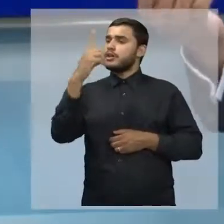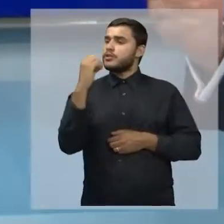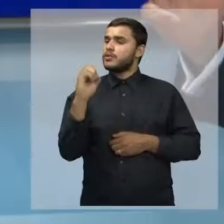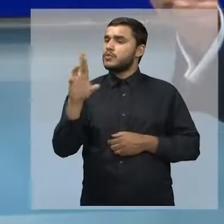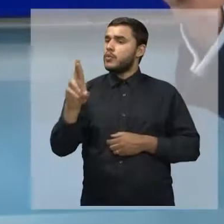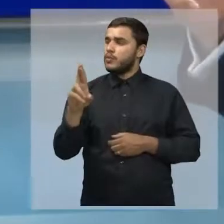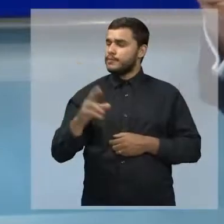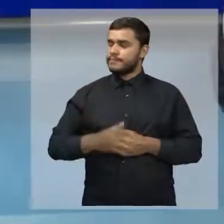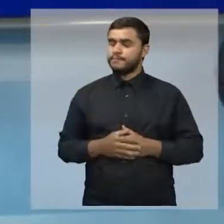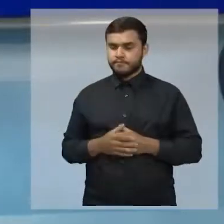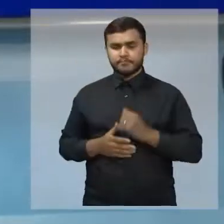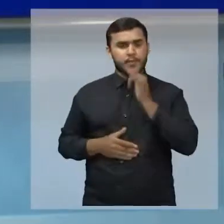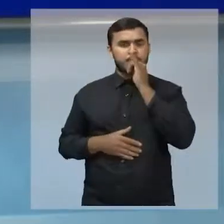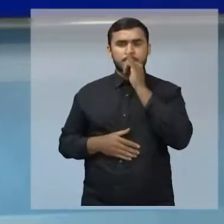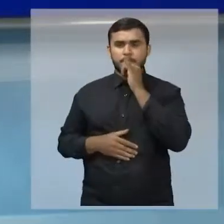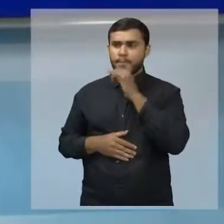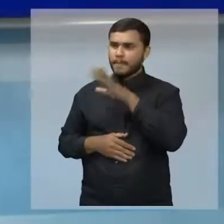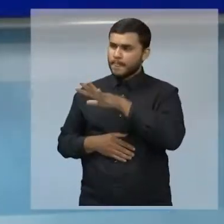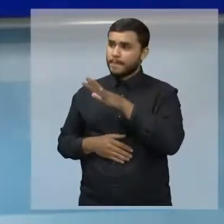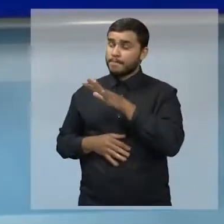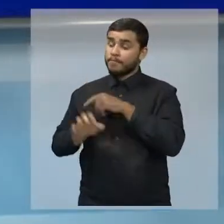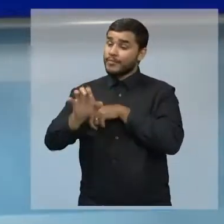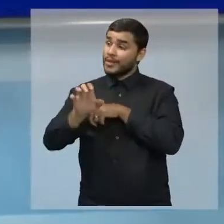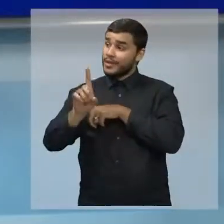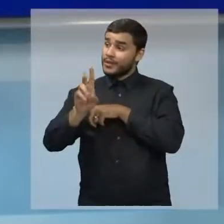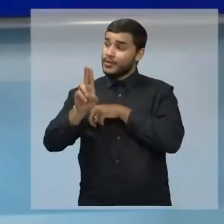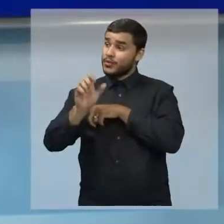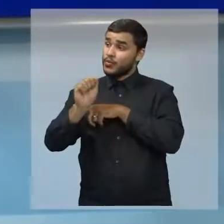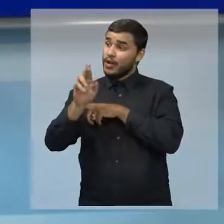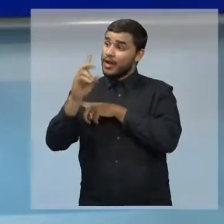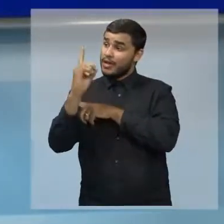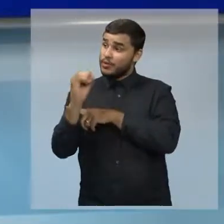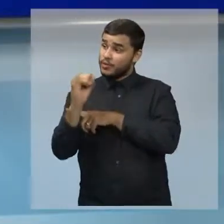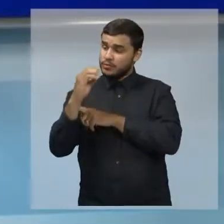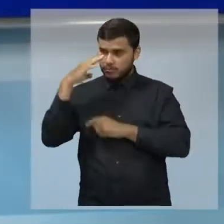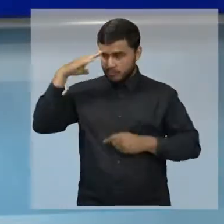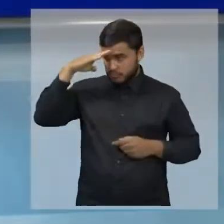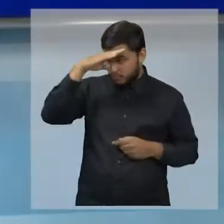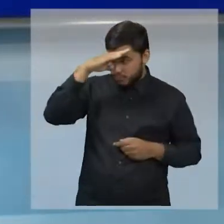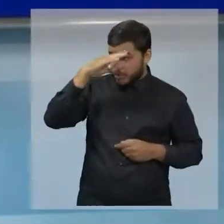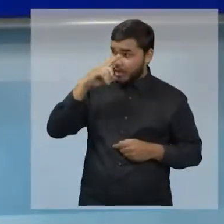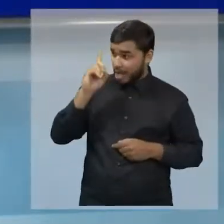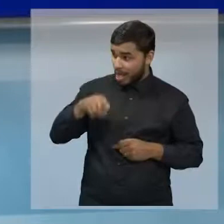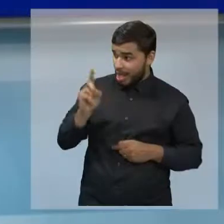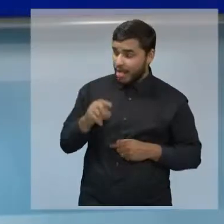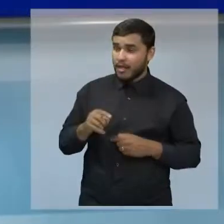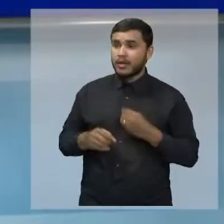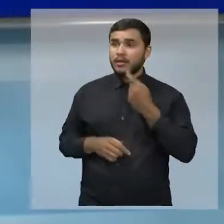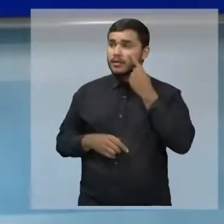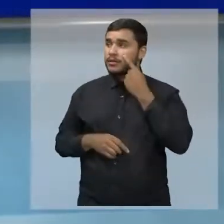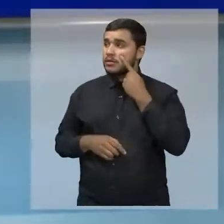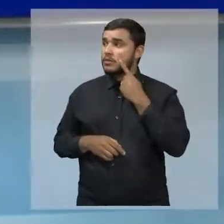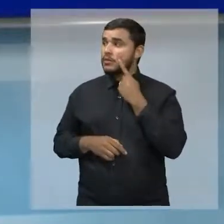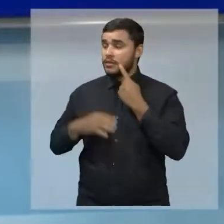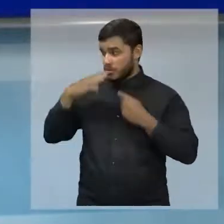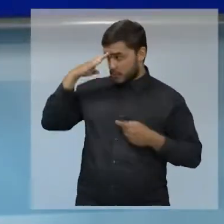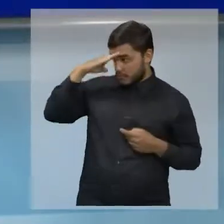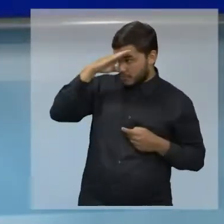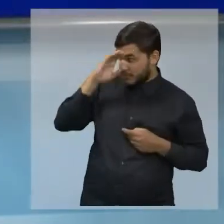que acabou vencendo, e usou isso como justificativa para não ir mais para a embaixada. Só para